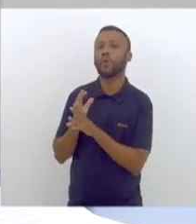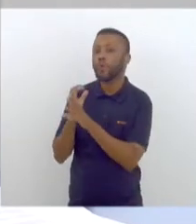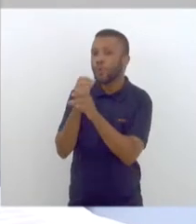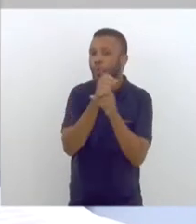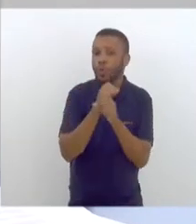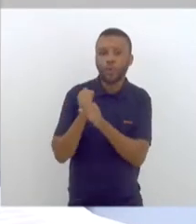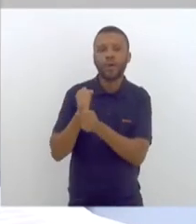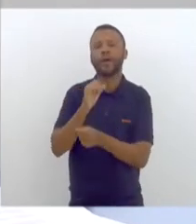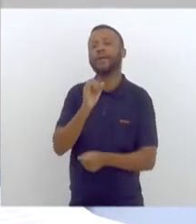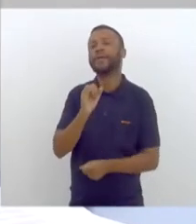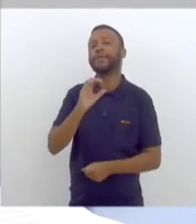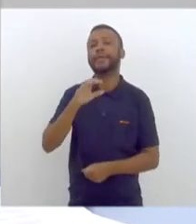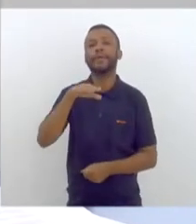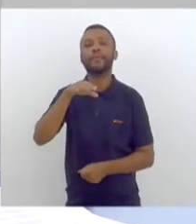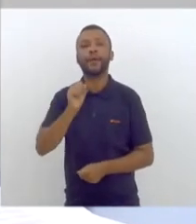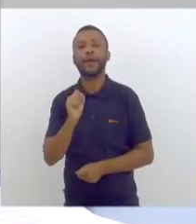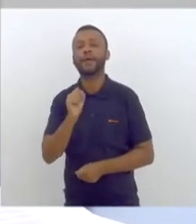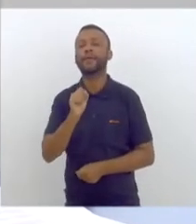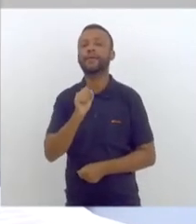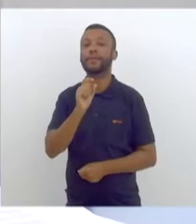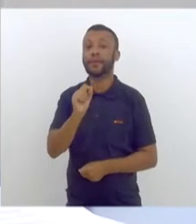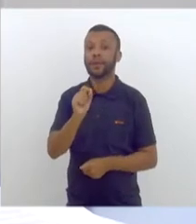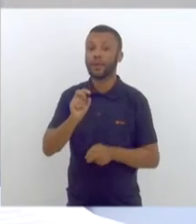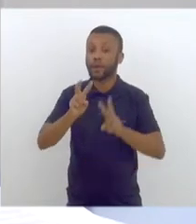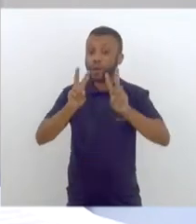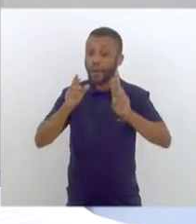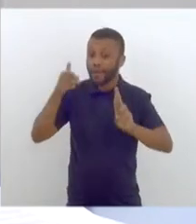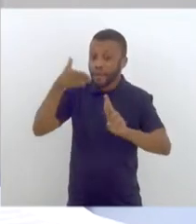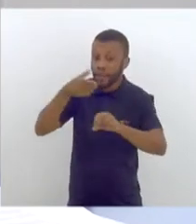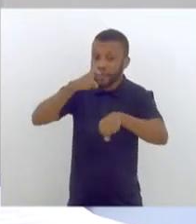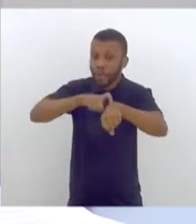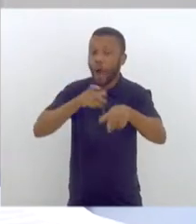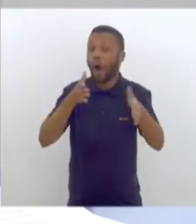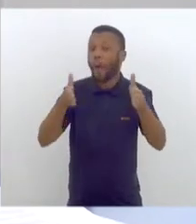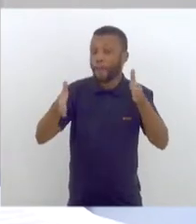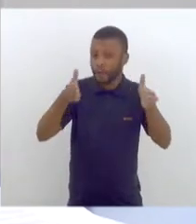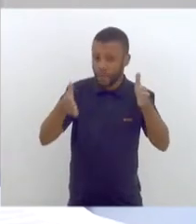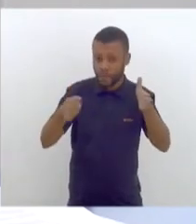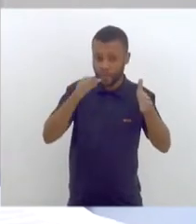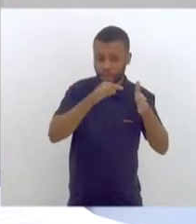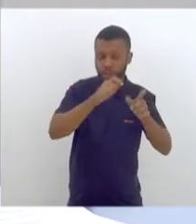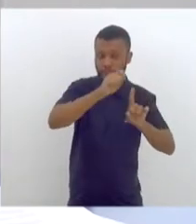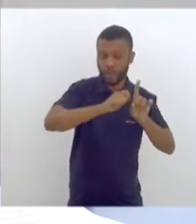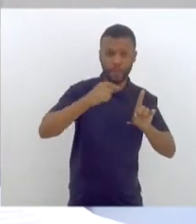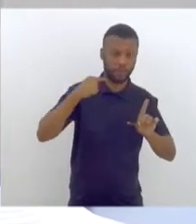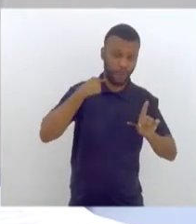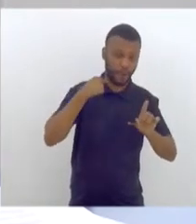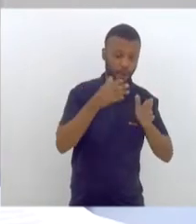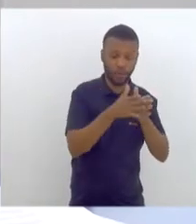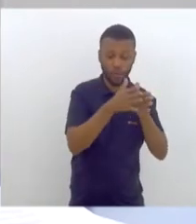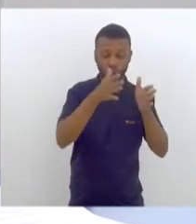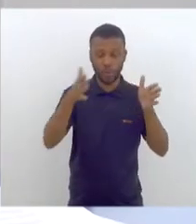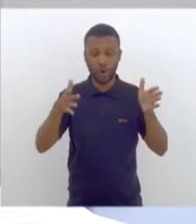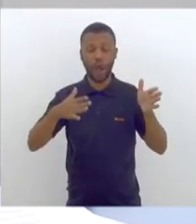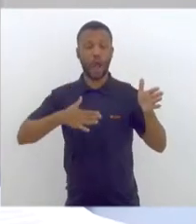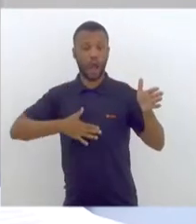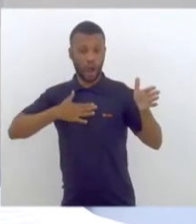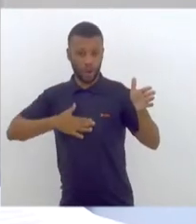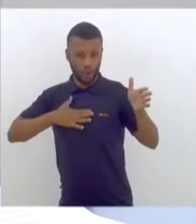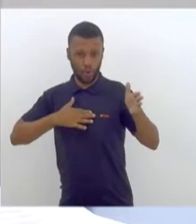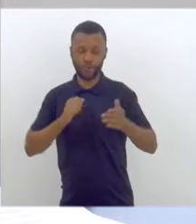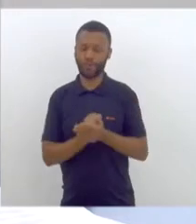cms do segundo quadrimestre e depois fez um gráfico mês a mês